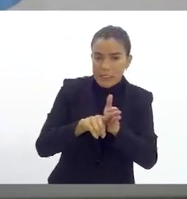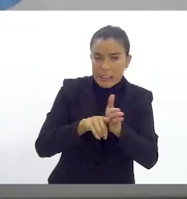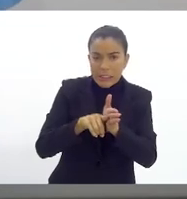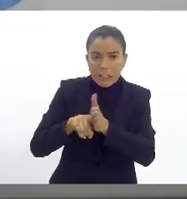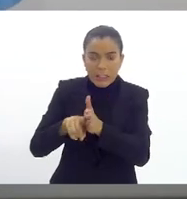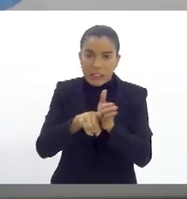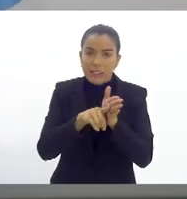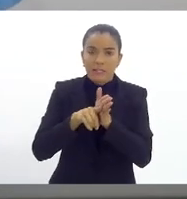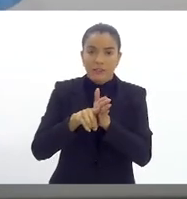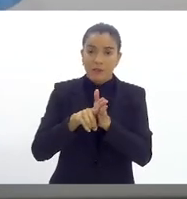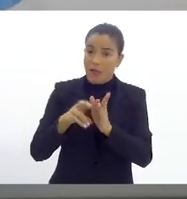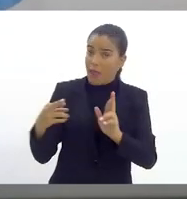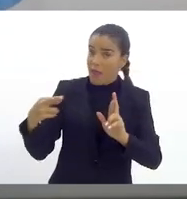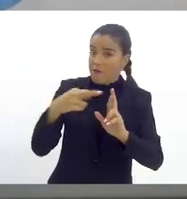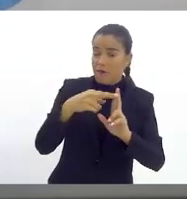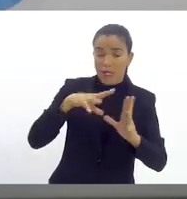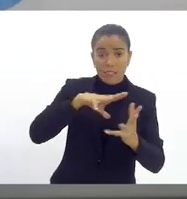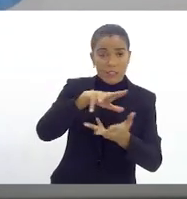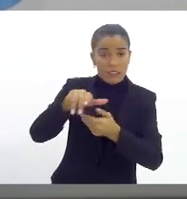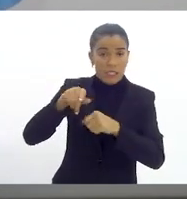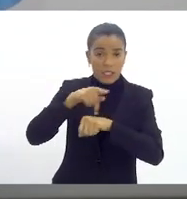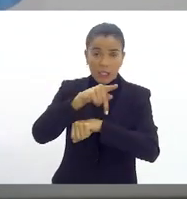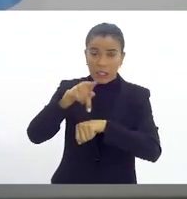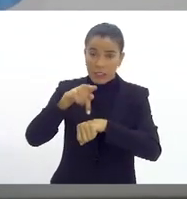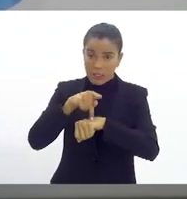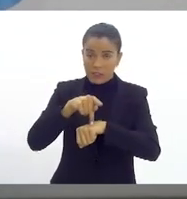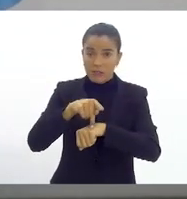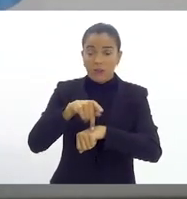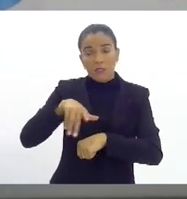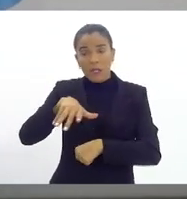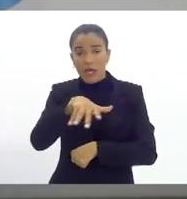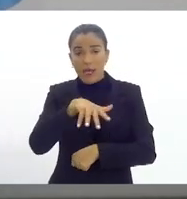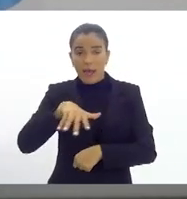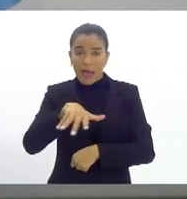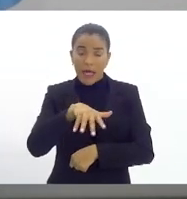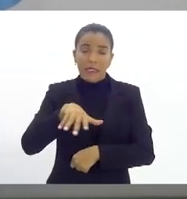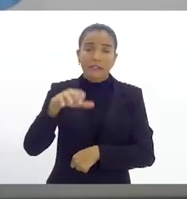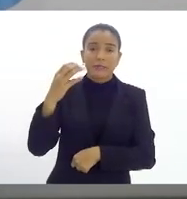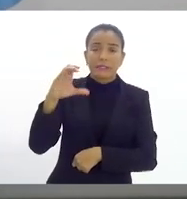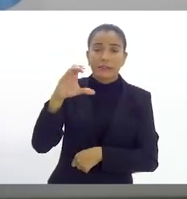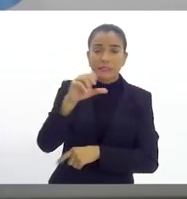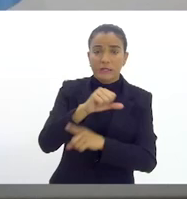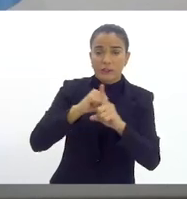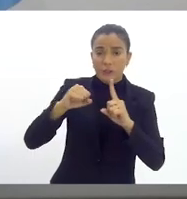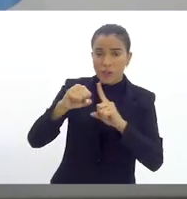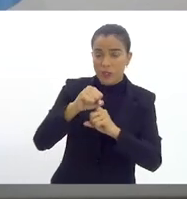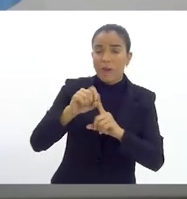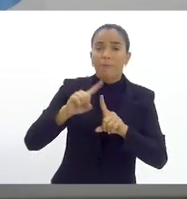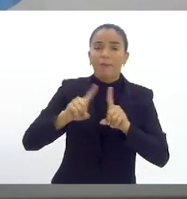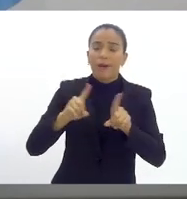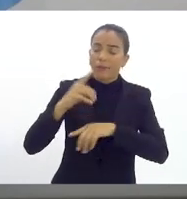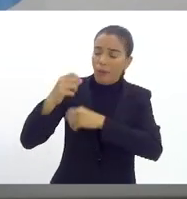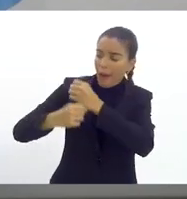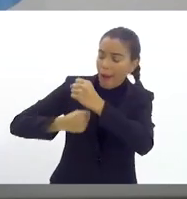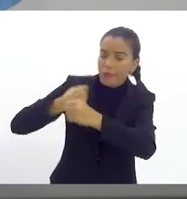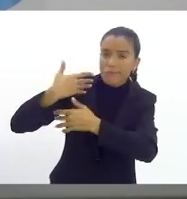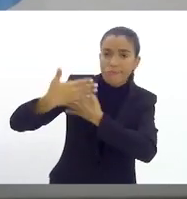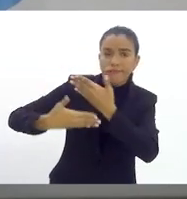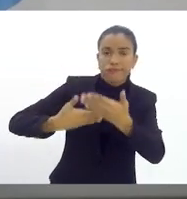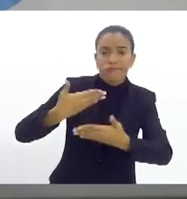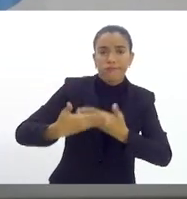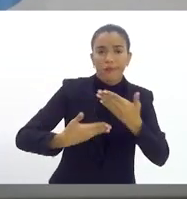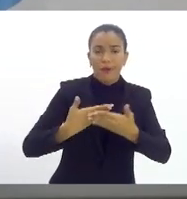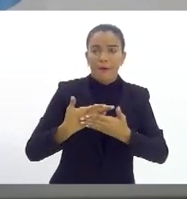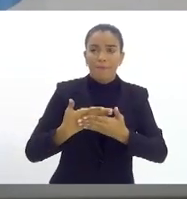pesquisa que são referências internacionais principalmente no ramo das Ciências Sociais mais nos últimos anos nós assistimos o